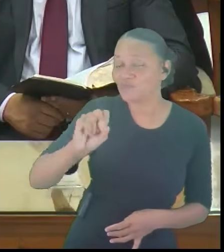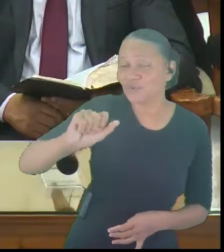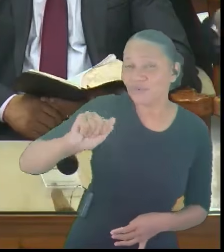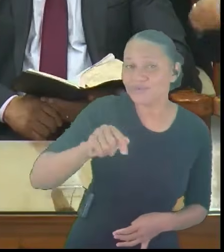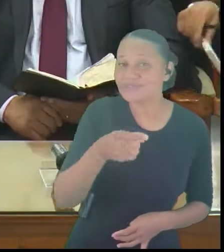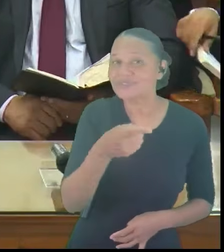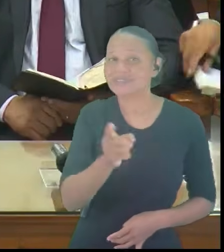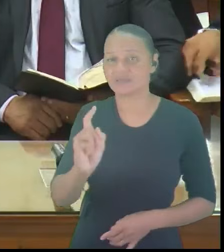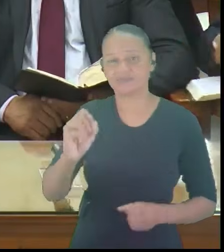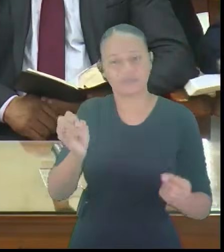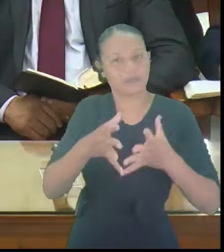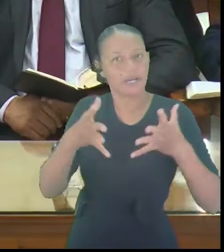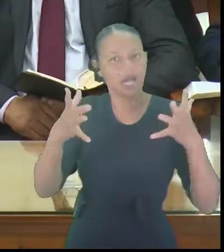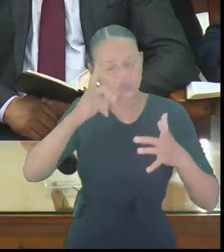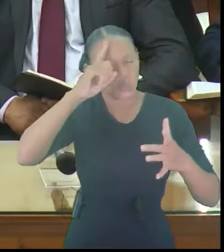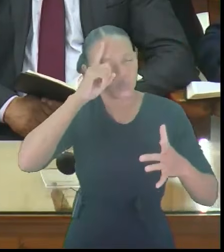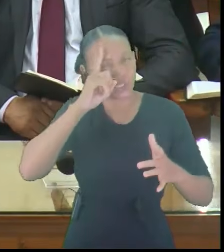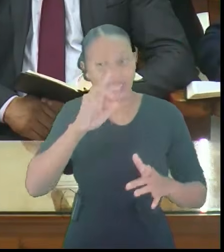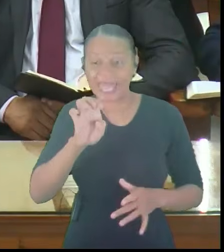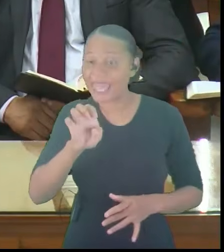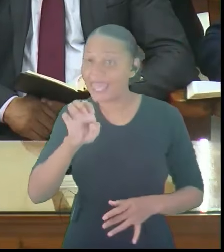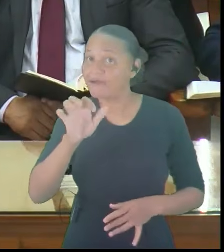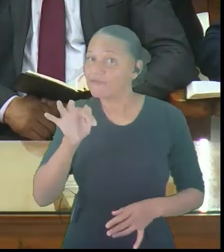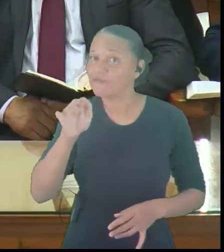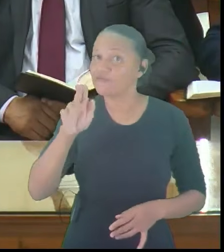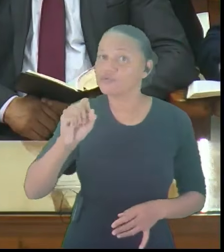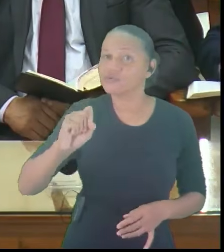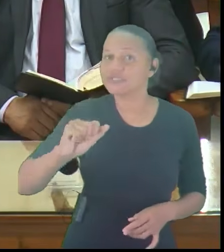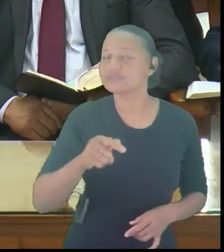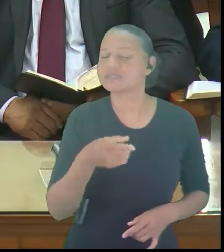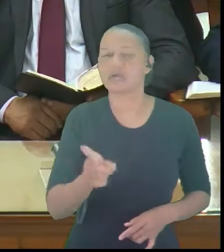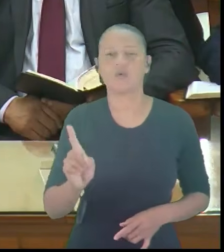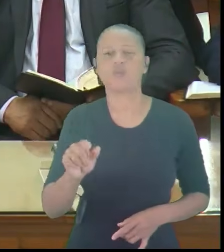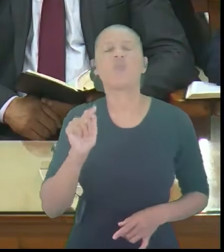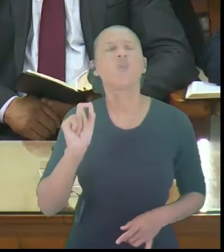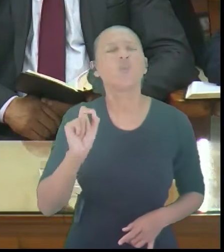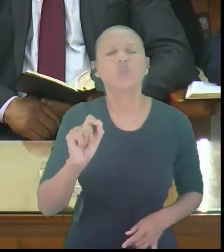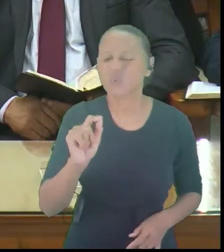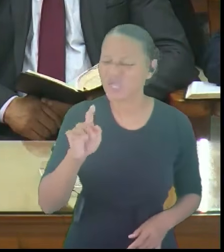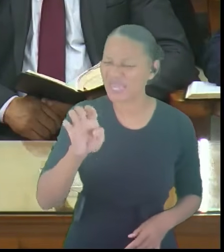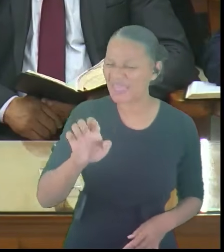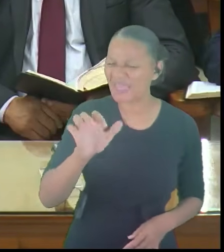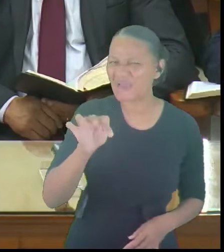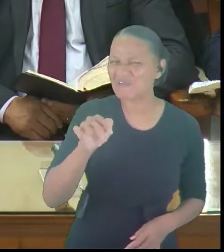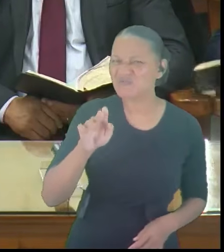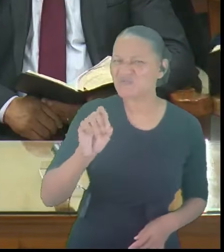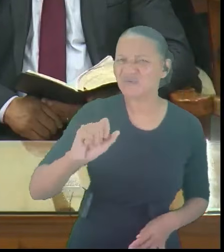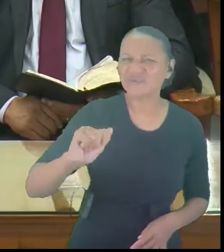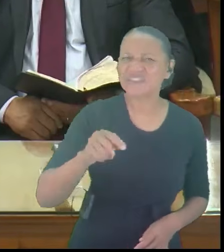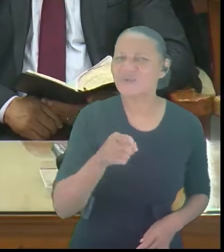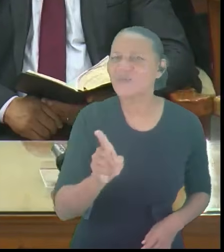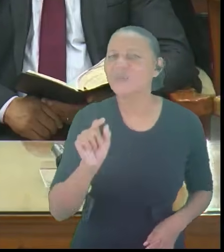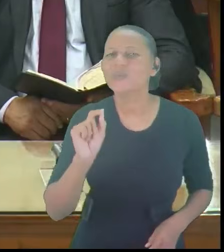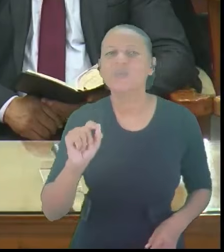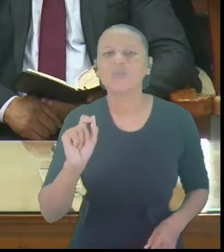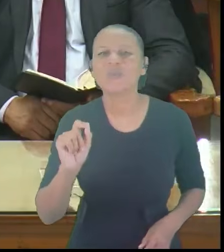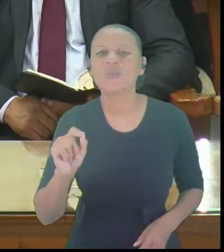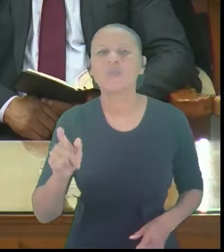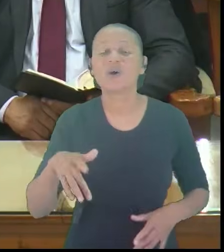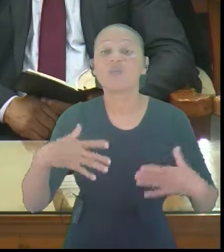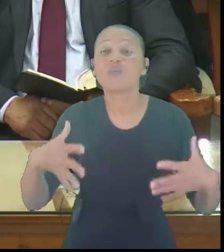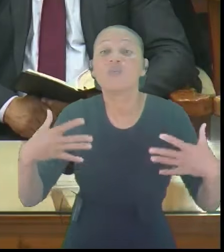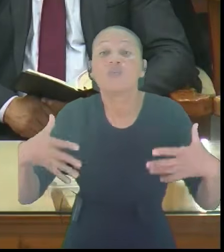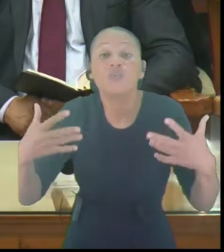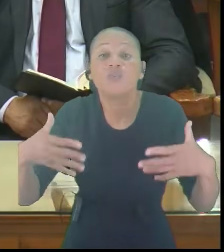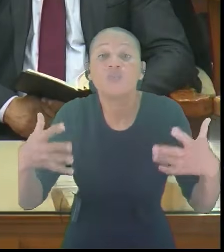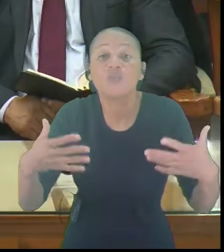não são todos os tempos. Efusão. O que é uma efusão? Quem sabe o que quer dizer uma efusão? Uma efusão é um